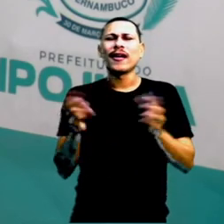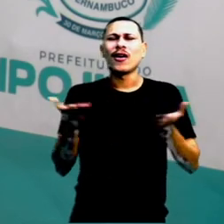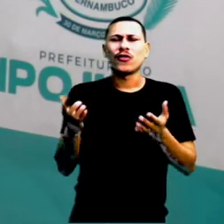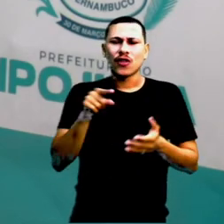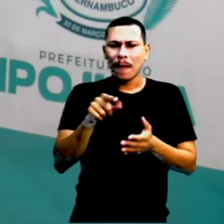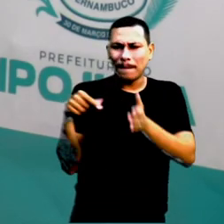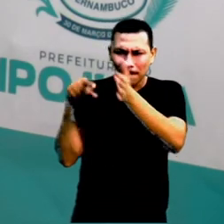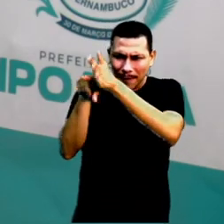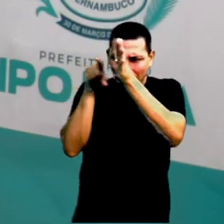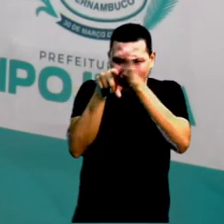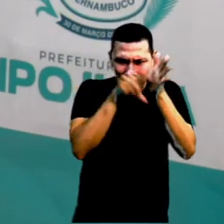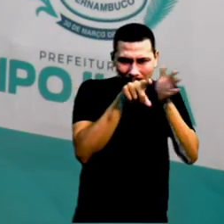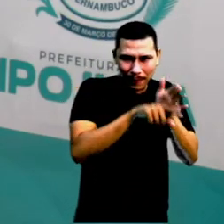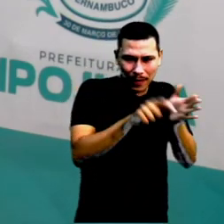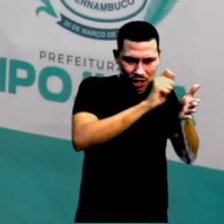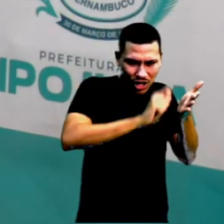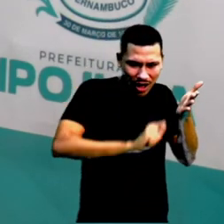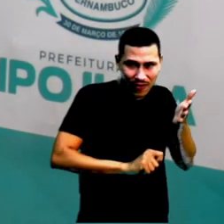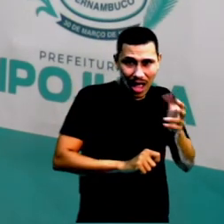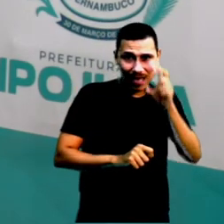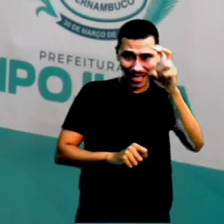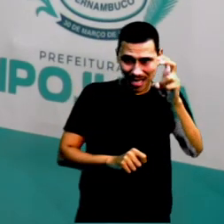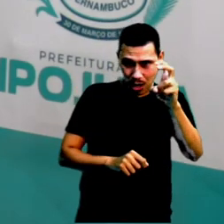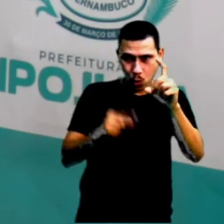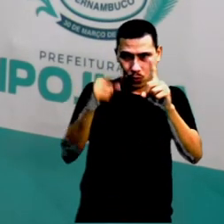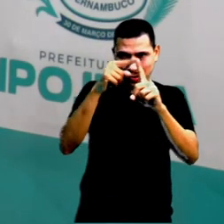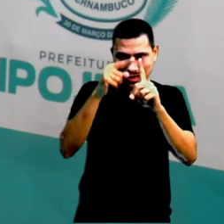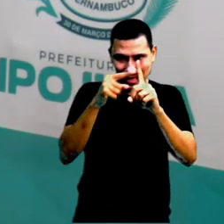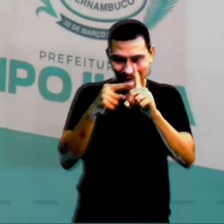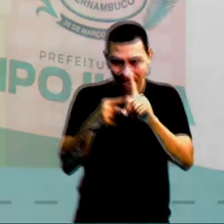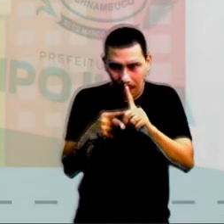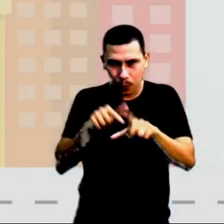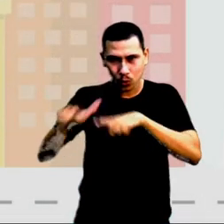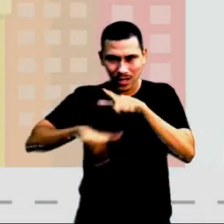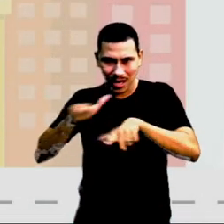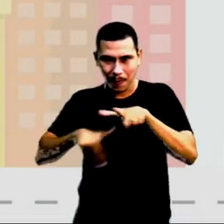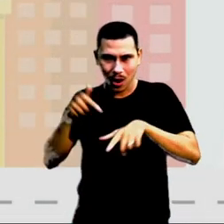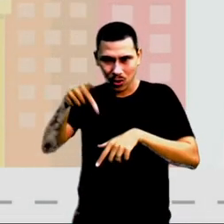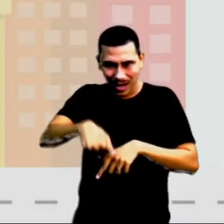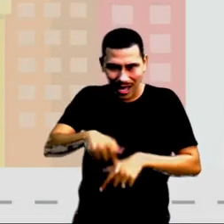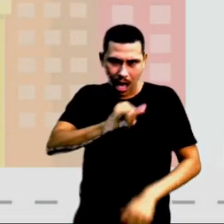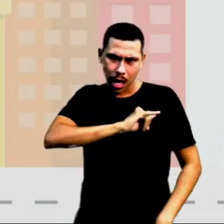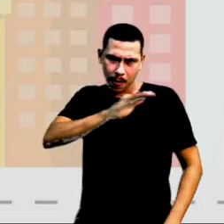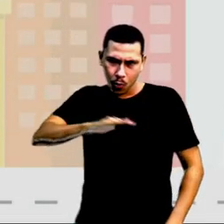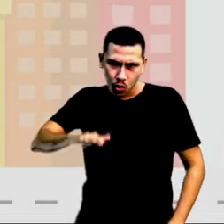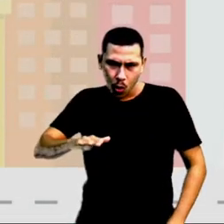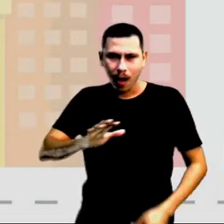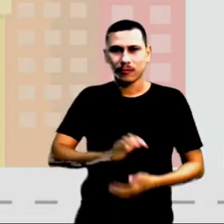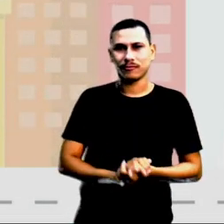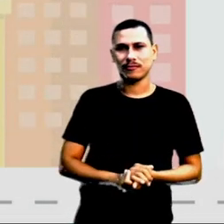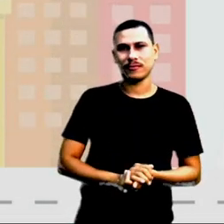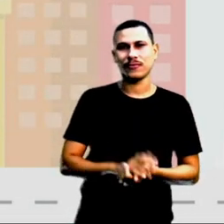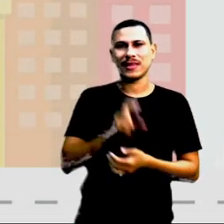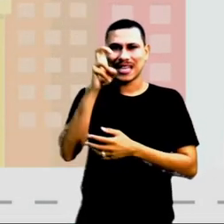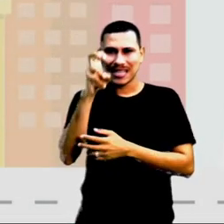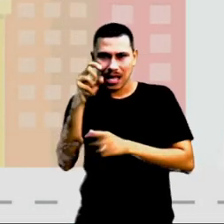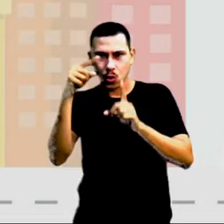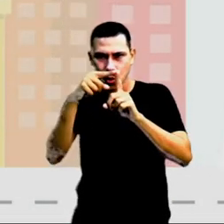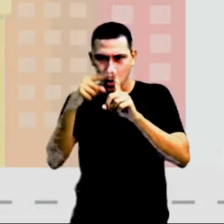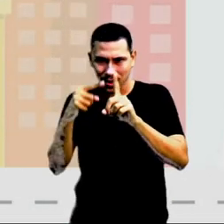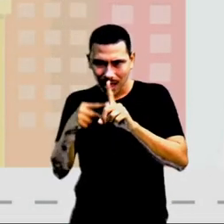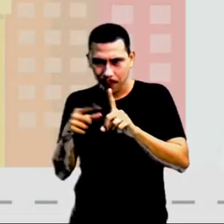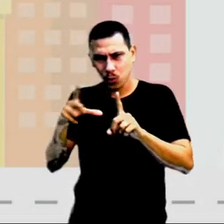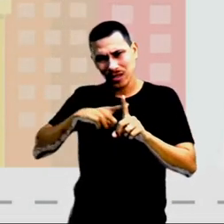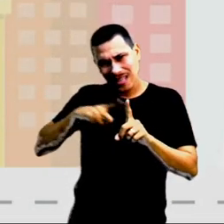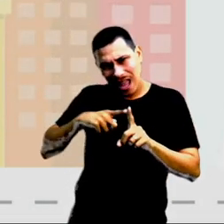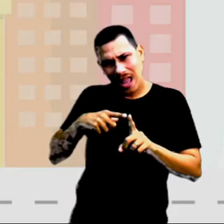escreva 5 tipos de atividades que temos aqui na nossa cidade e 5 tipos que tem no nosso campo, na